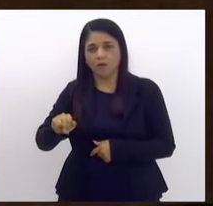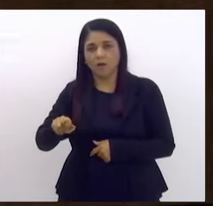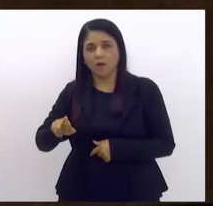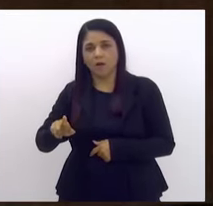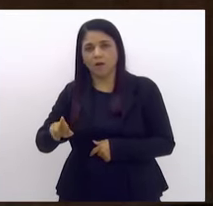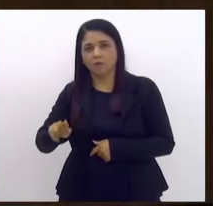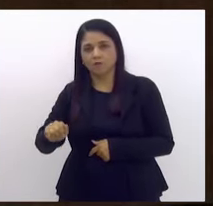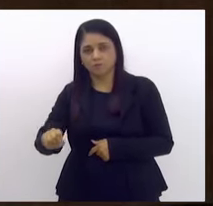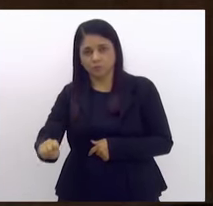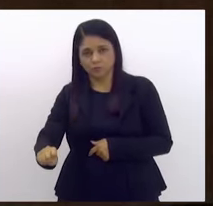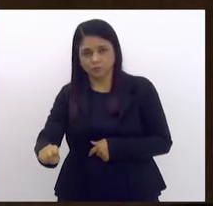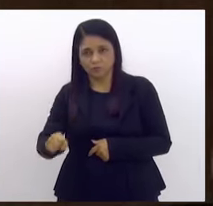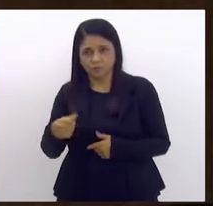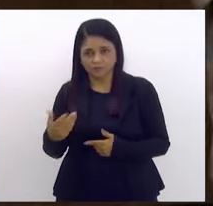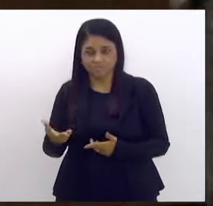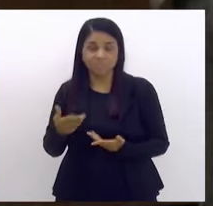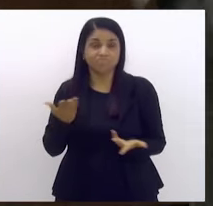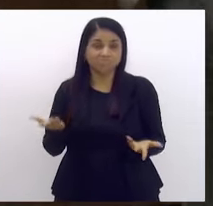Presidente,